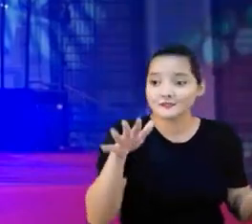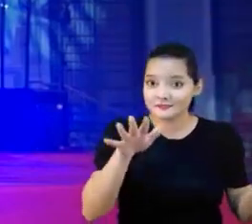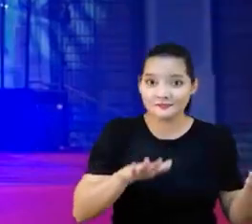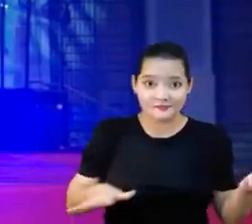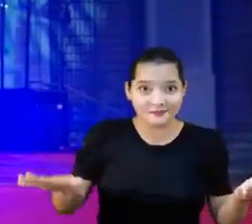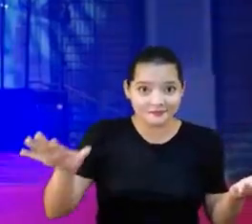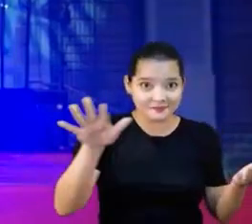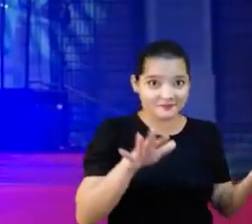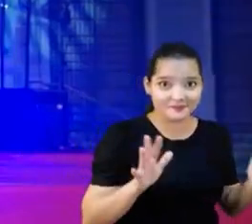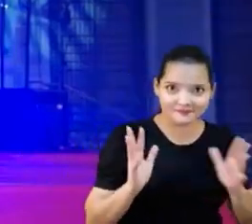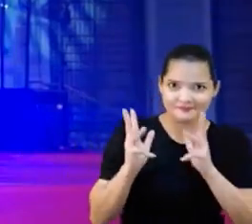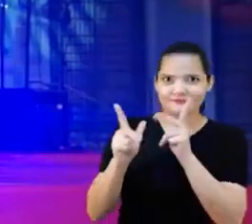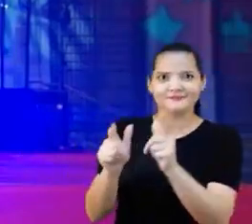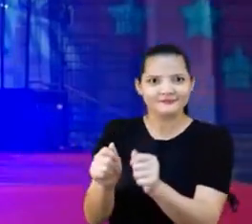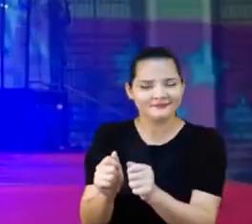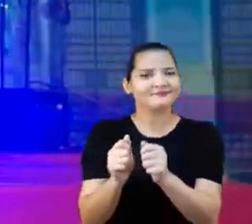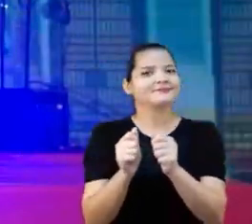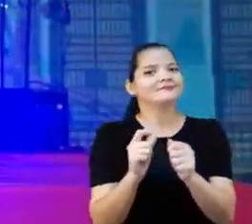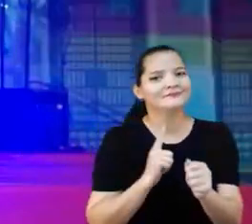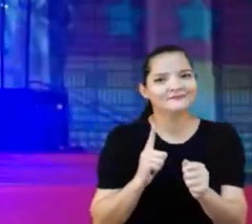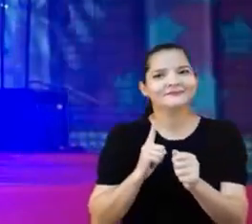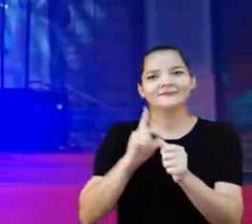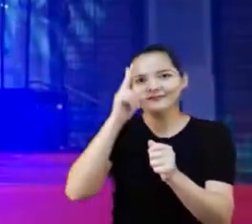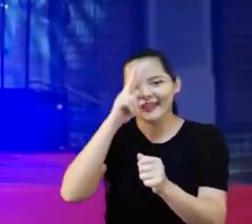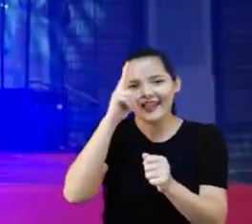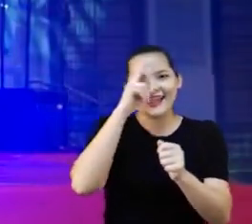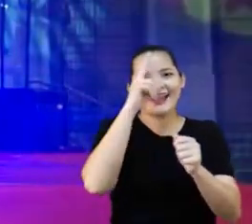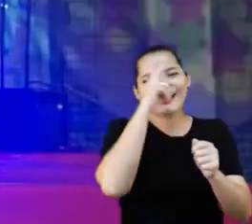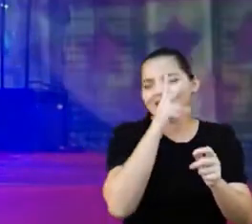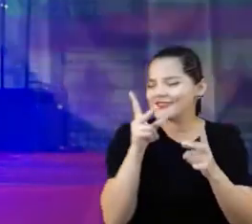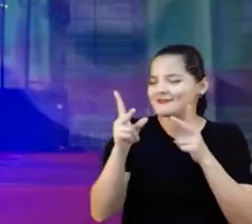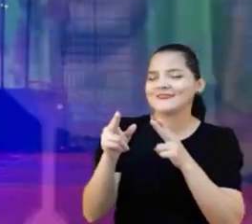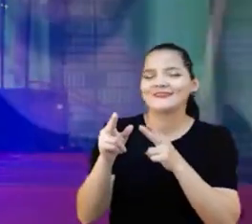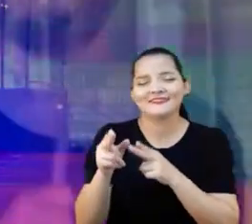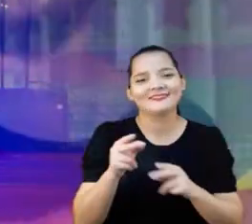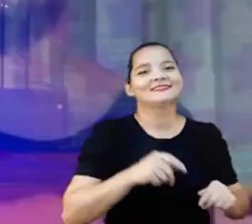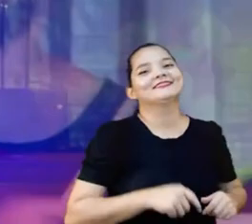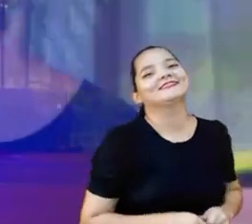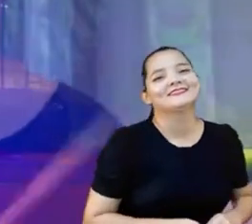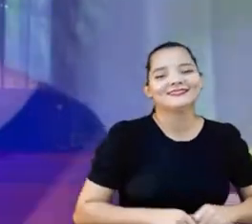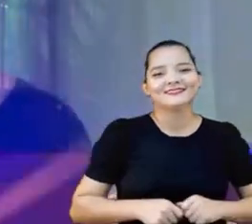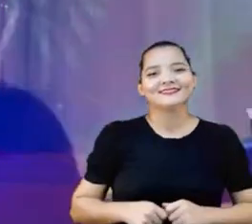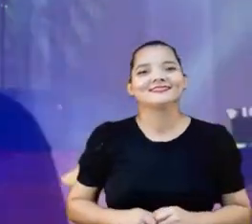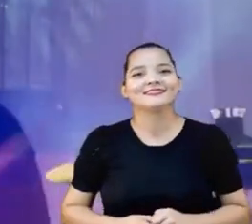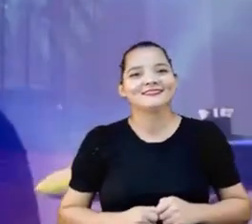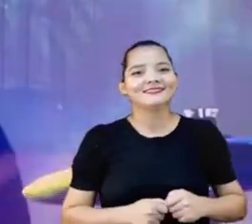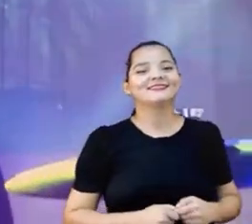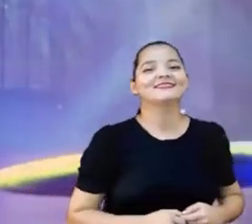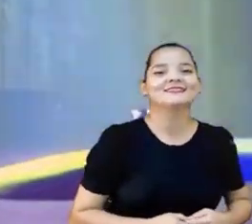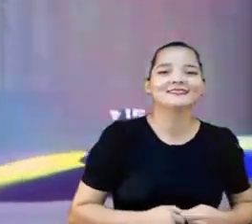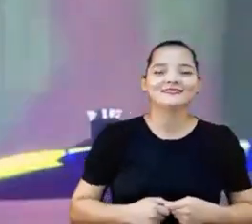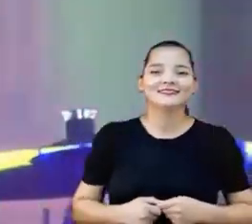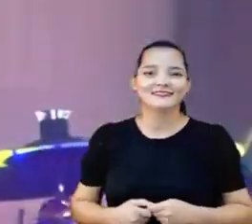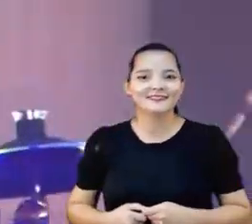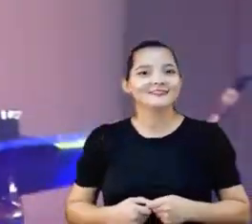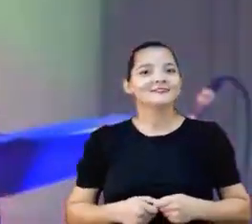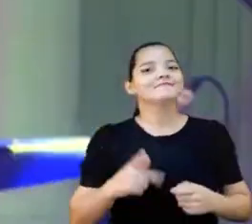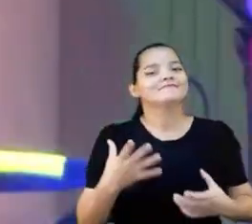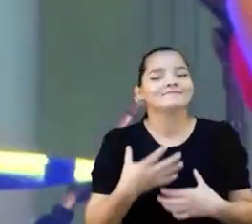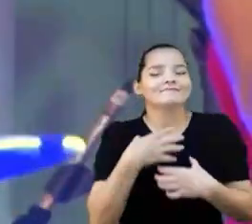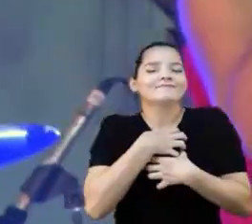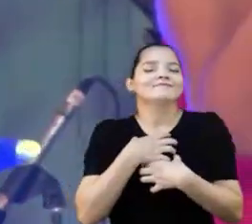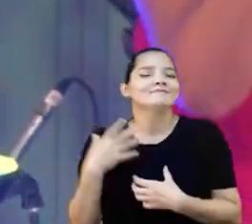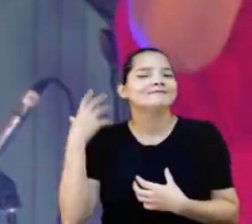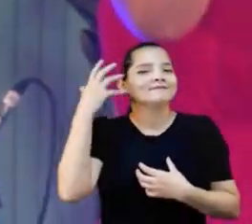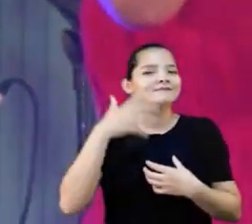mundo compreende aquele toque Beatle. I wanna hold your hand. Aquele